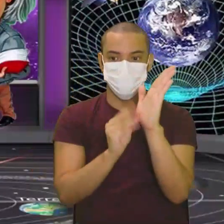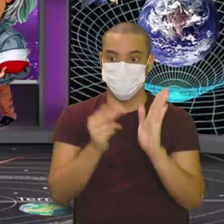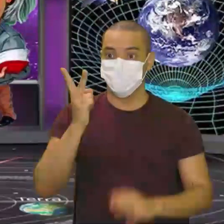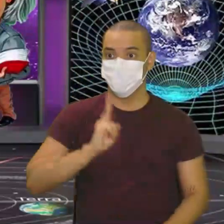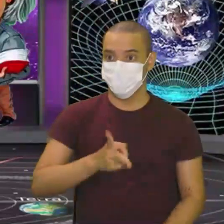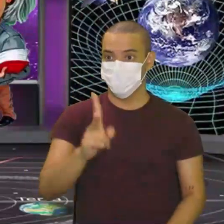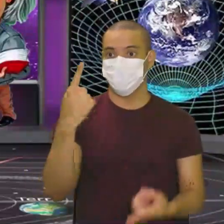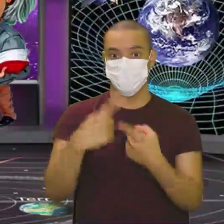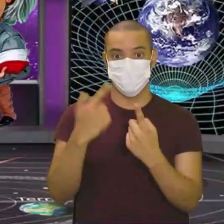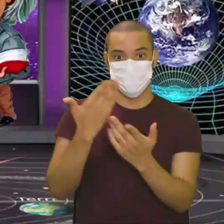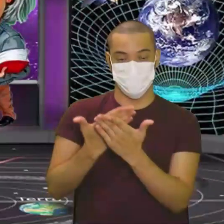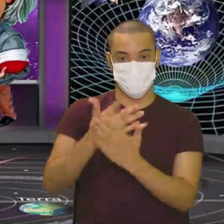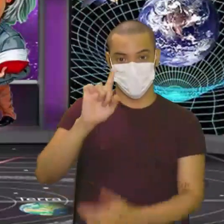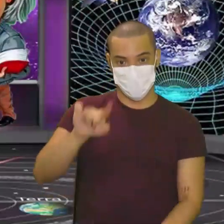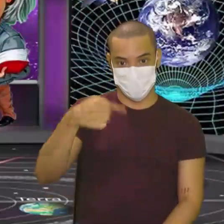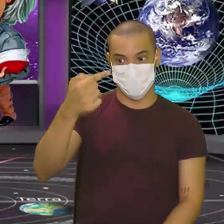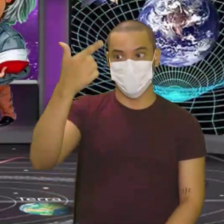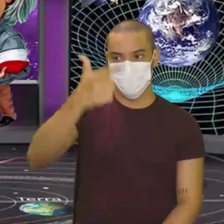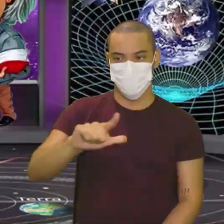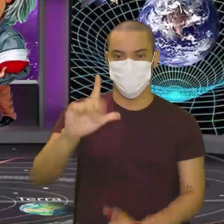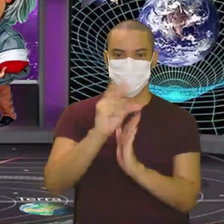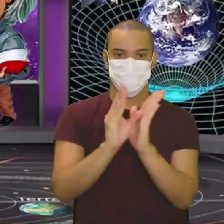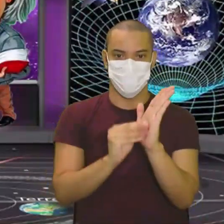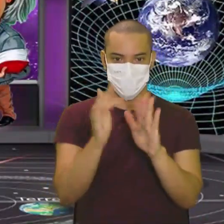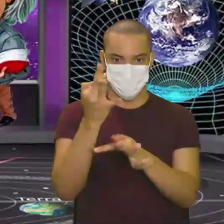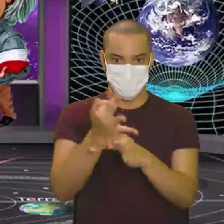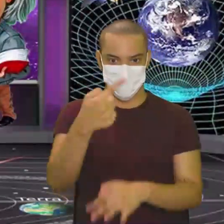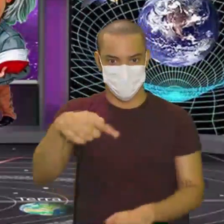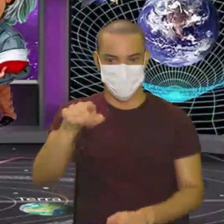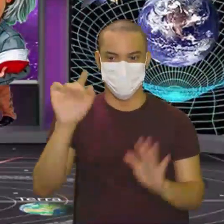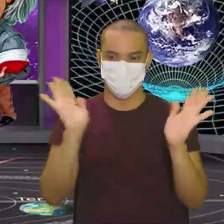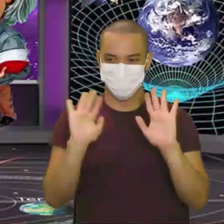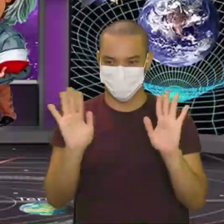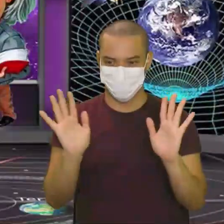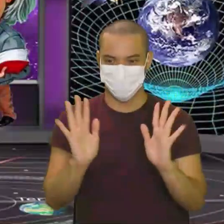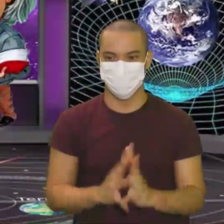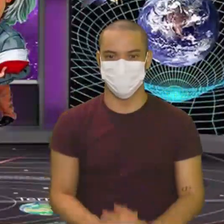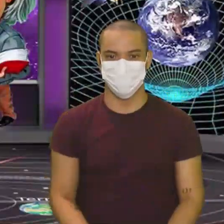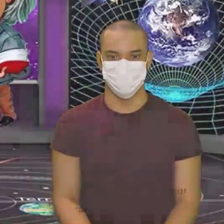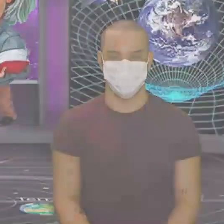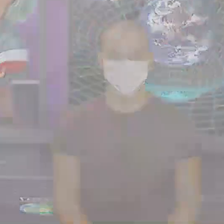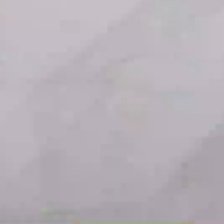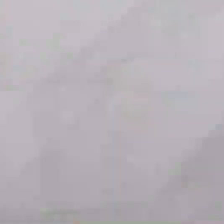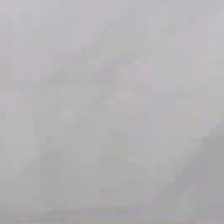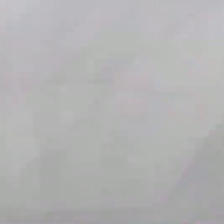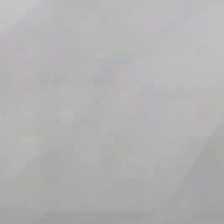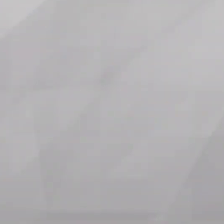fiquem comigo que na próxima aula tem mais com a dica para você está bom tchau tchau